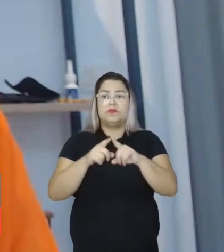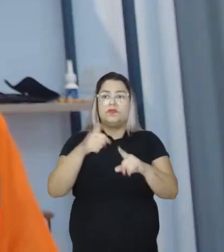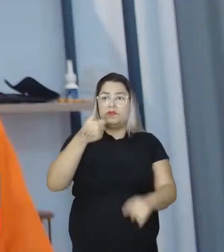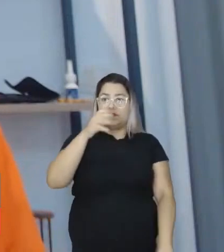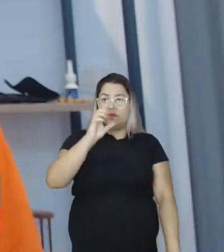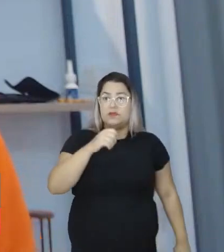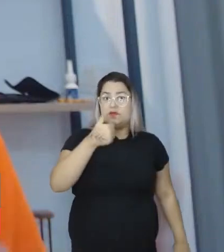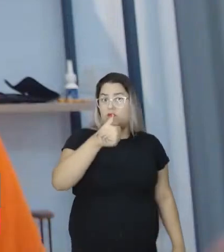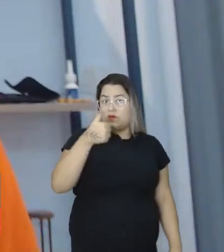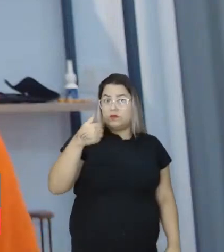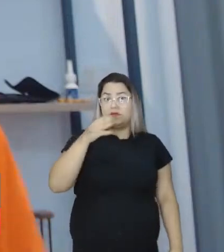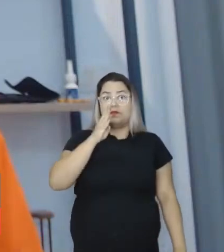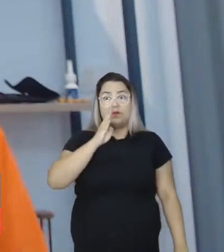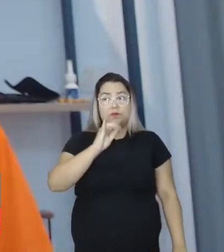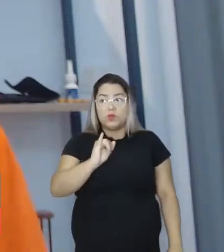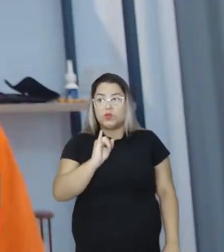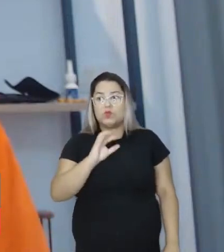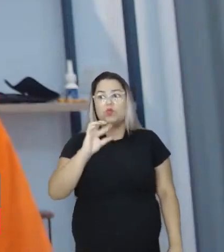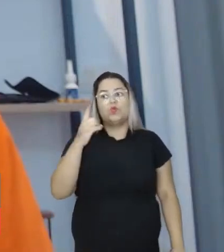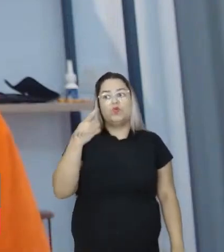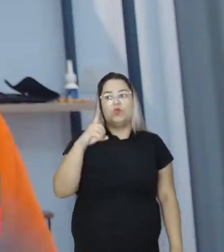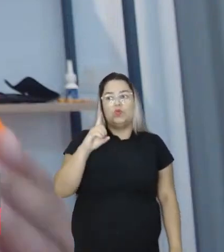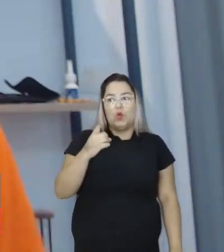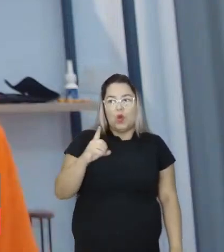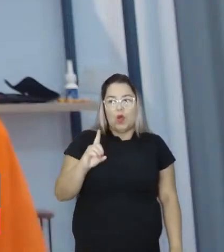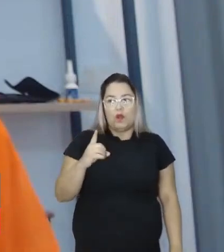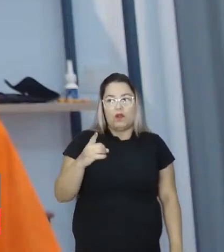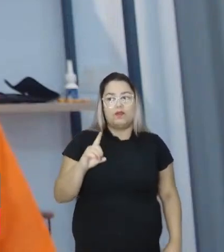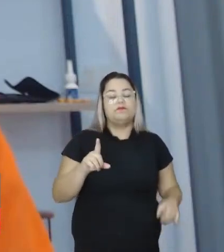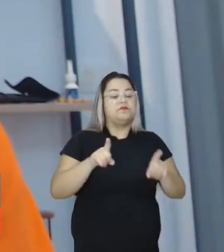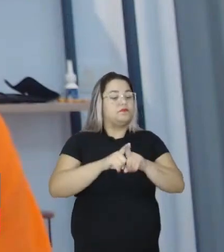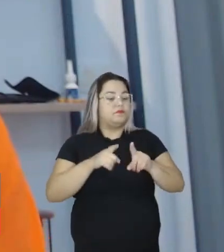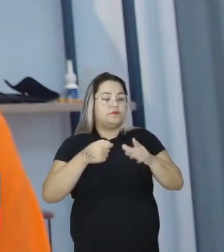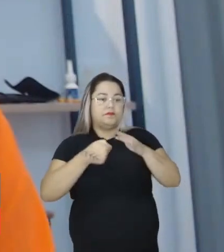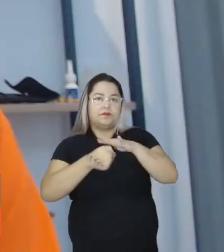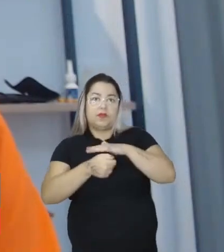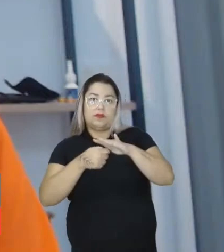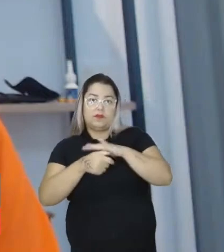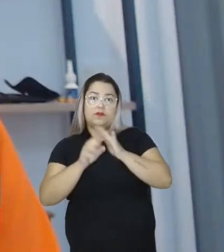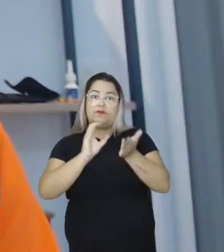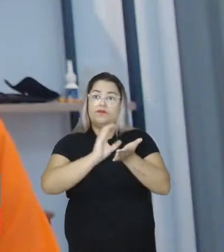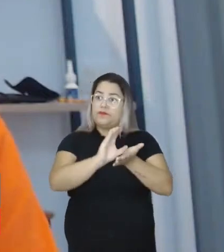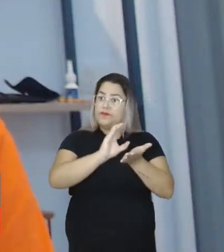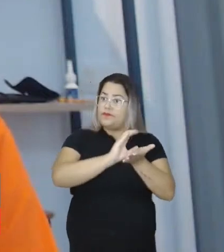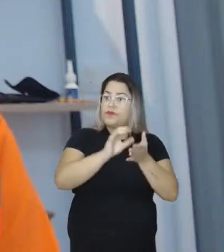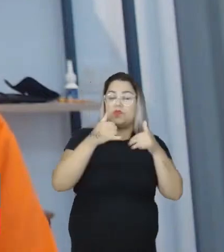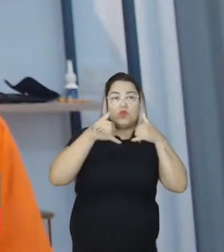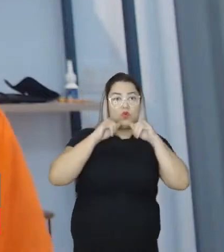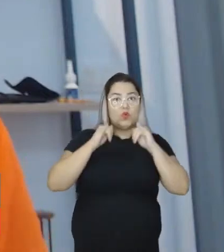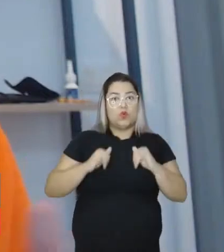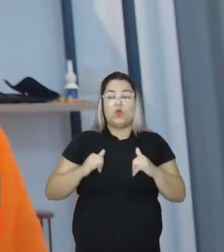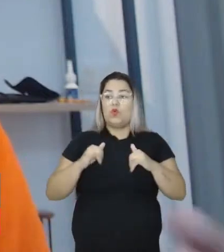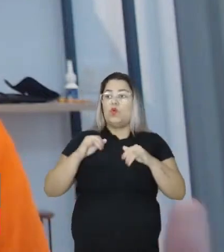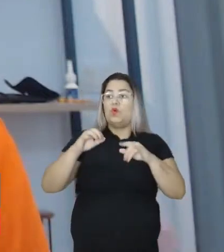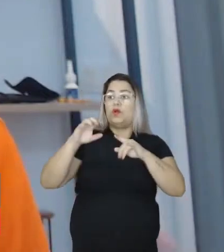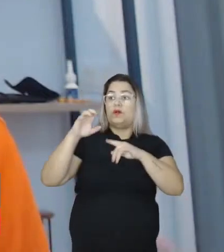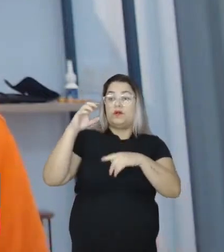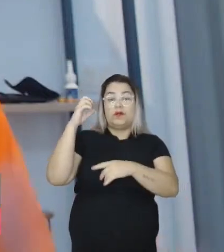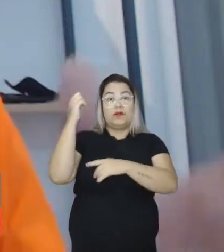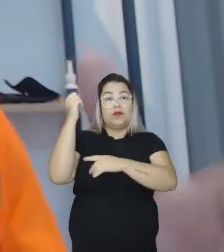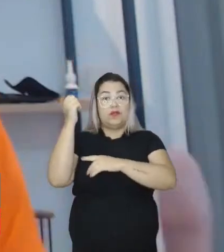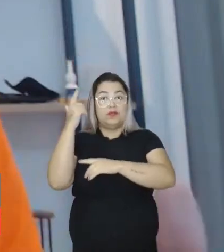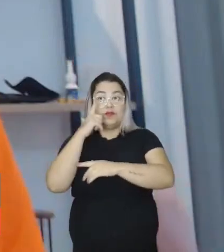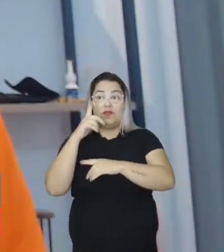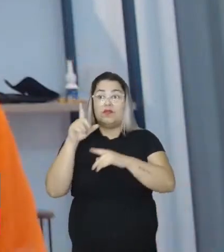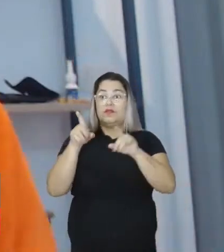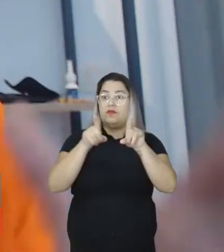11 bilhões de dólares nesse período, para investimentos em energia eólica, em energia solar, em hidrogênio verde,